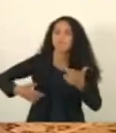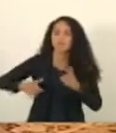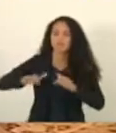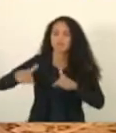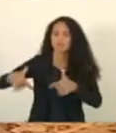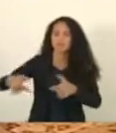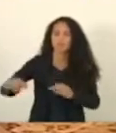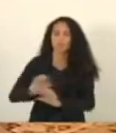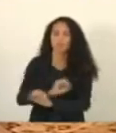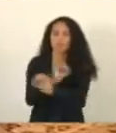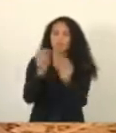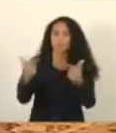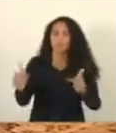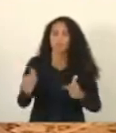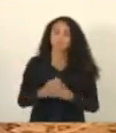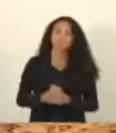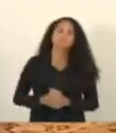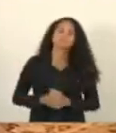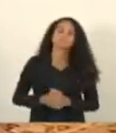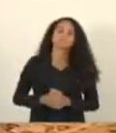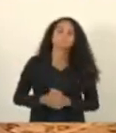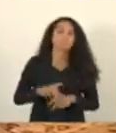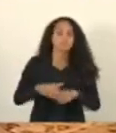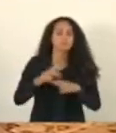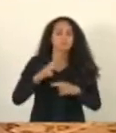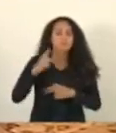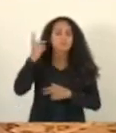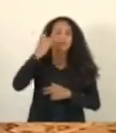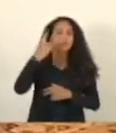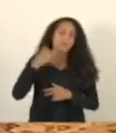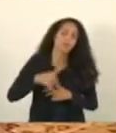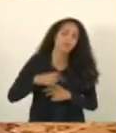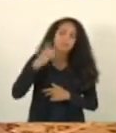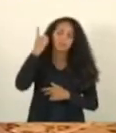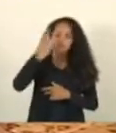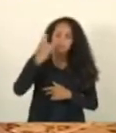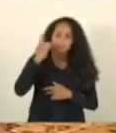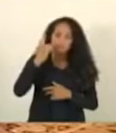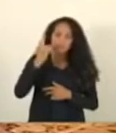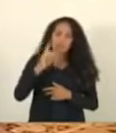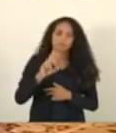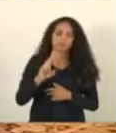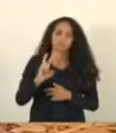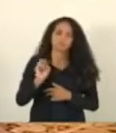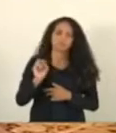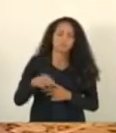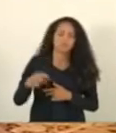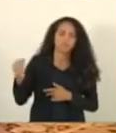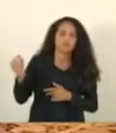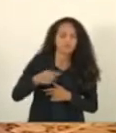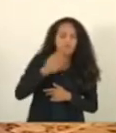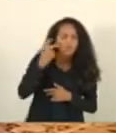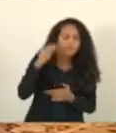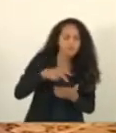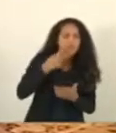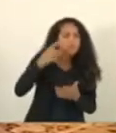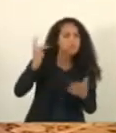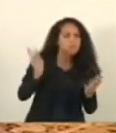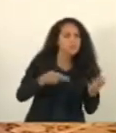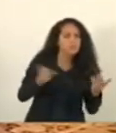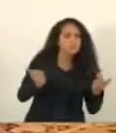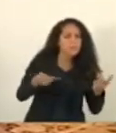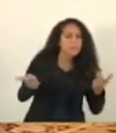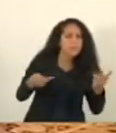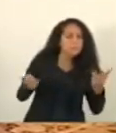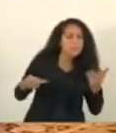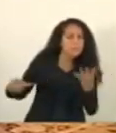nós estamos aqui para isso, é por isso que existe o parlamento. Quando o deputado Carlos Von vem aqui e fala, olha, isso aqui está errado, governador, seria